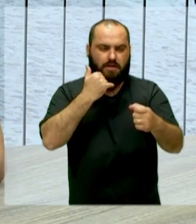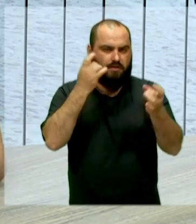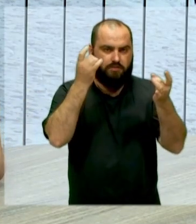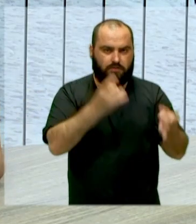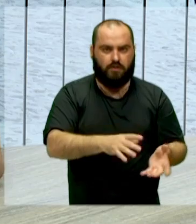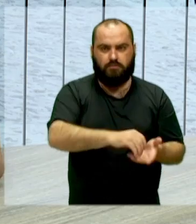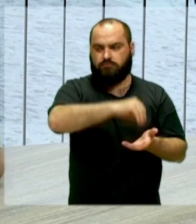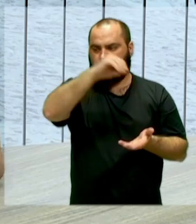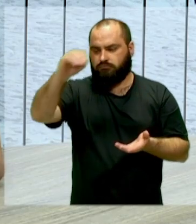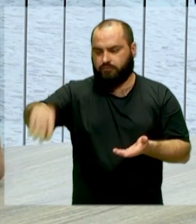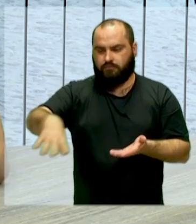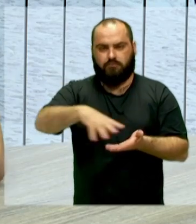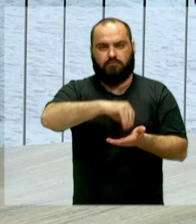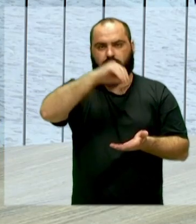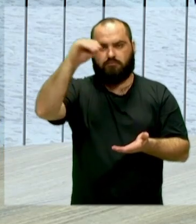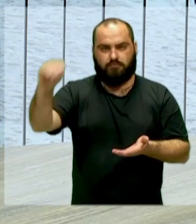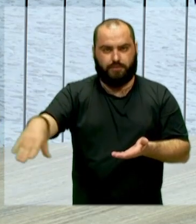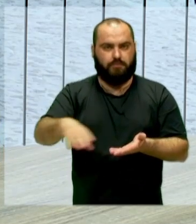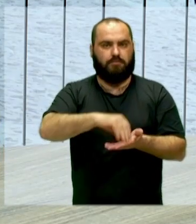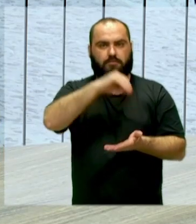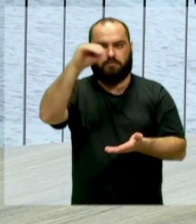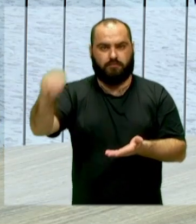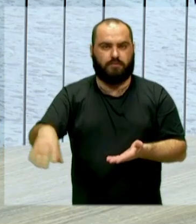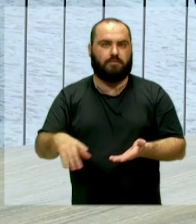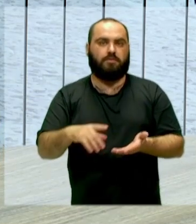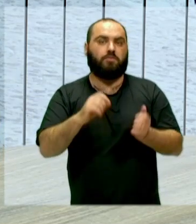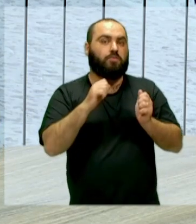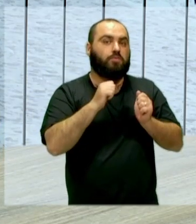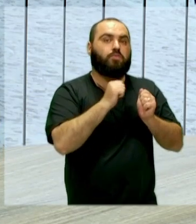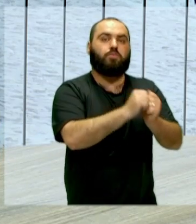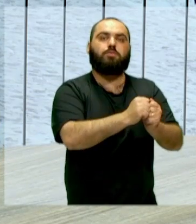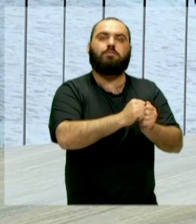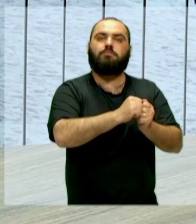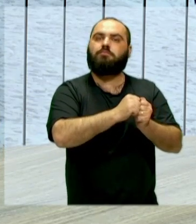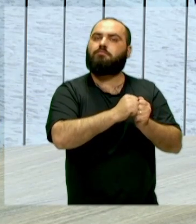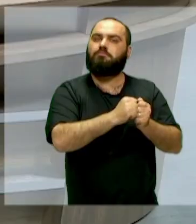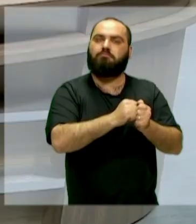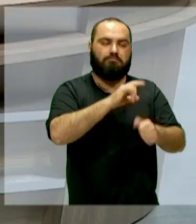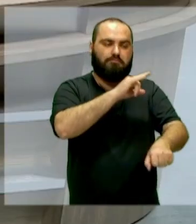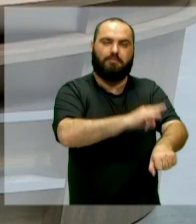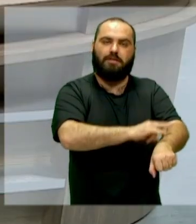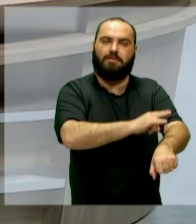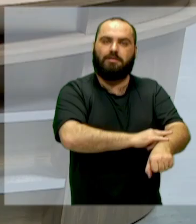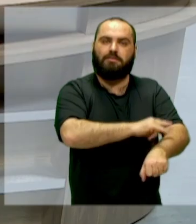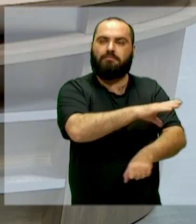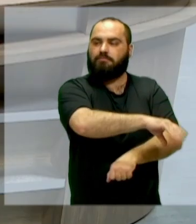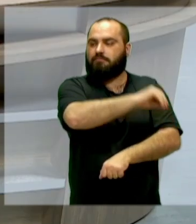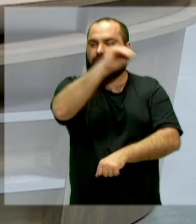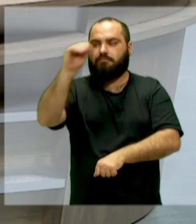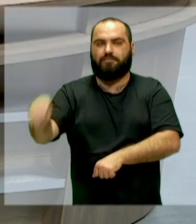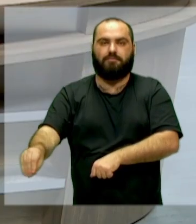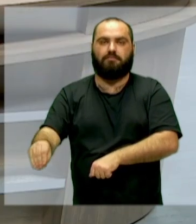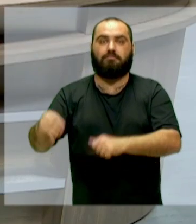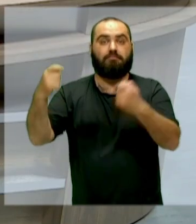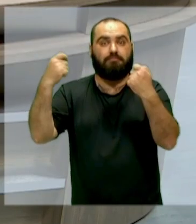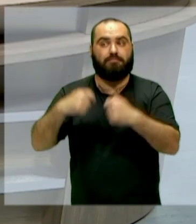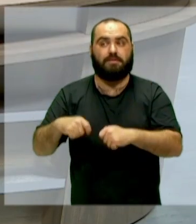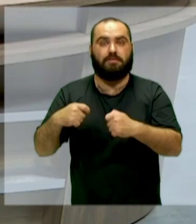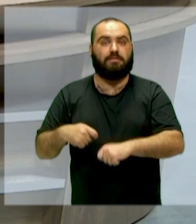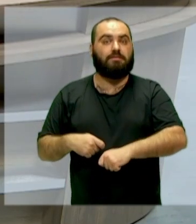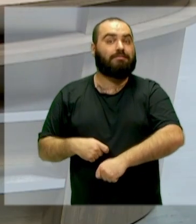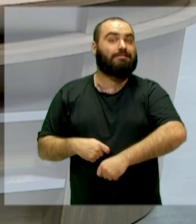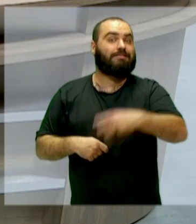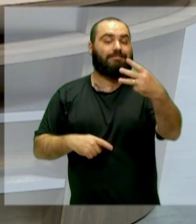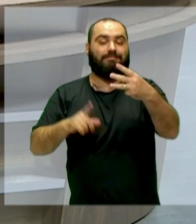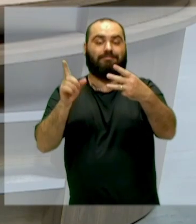cheios de nutriente a gente mistura com o lixo do banheiro e chama de orgânico e manda pro aterro quando na verdade a gente precisa dessa terceira